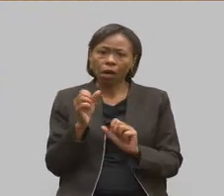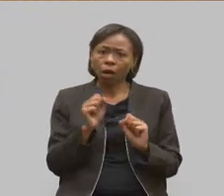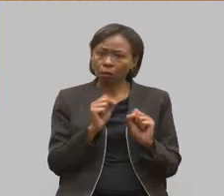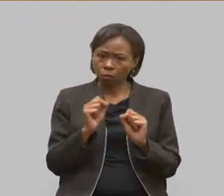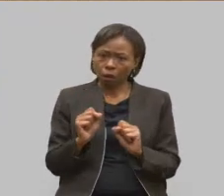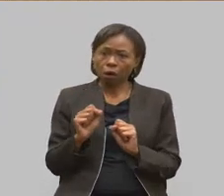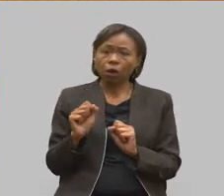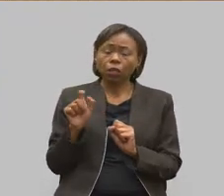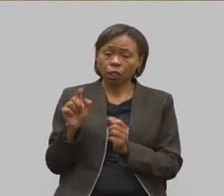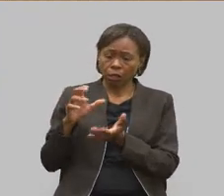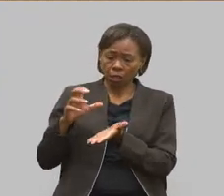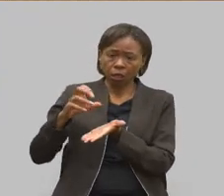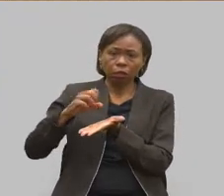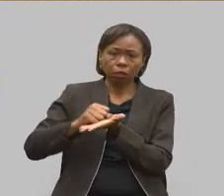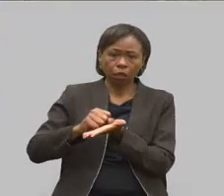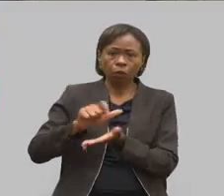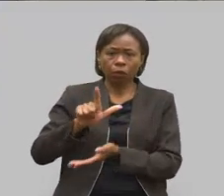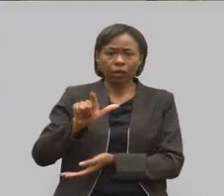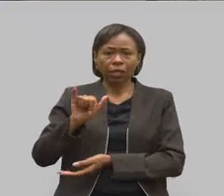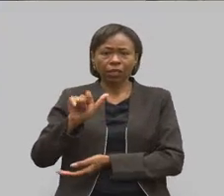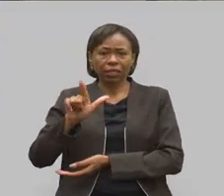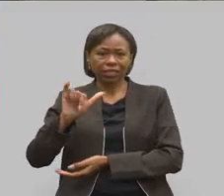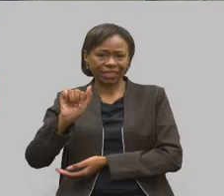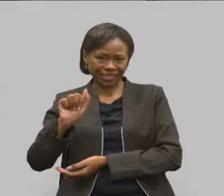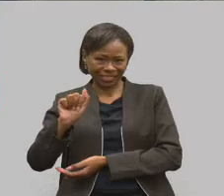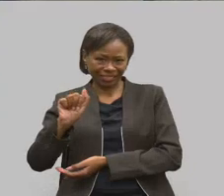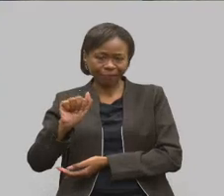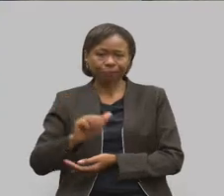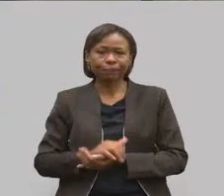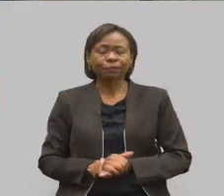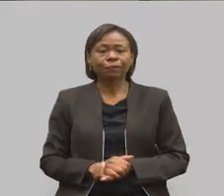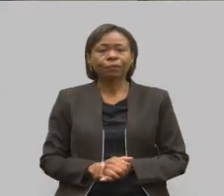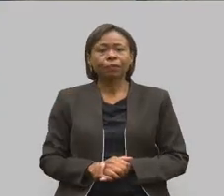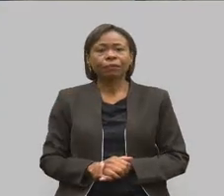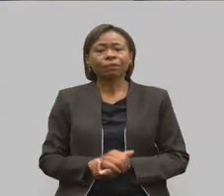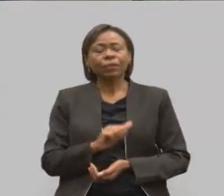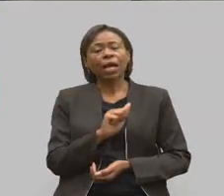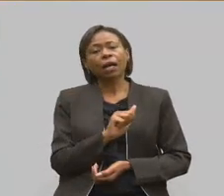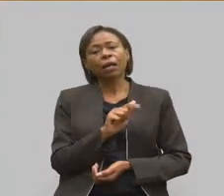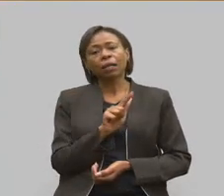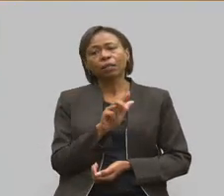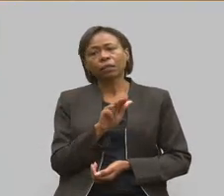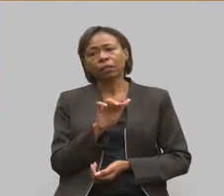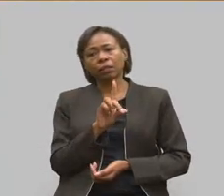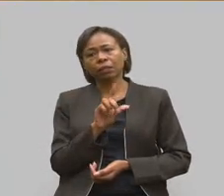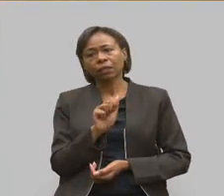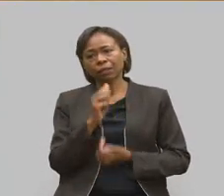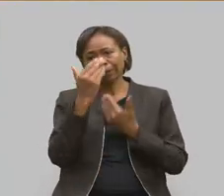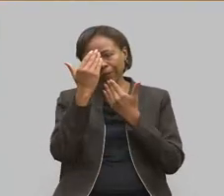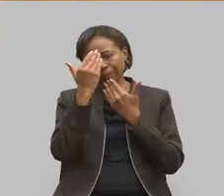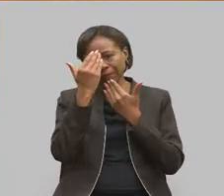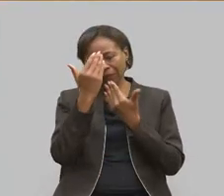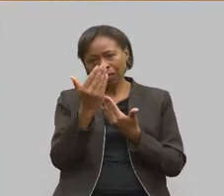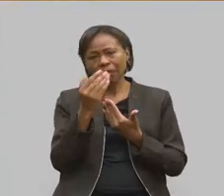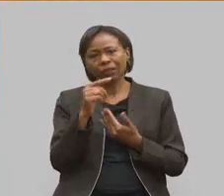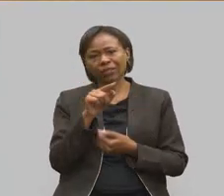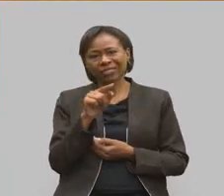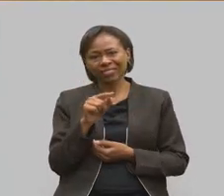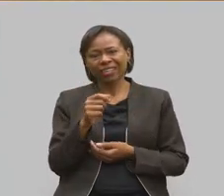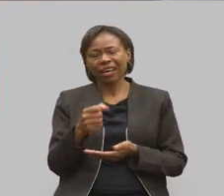fazer ins de vocês álida mais uma vez obrigado pela sua colaboração